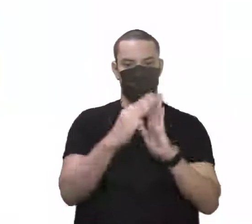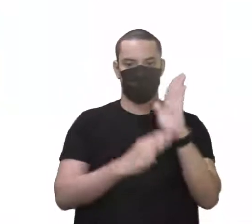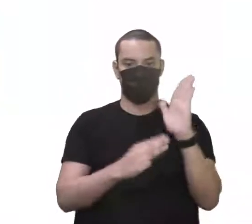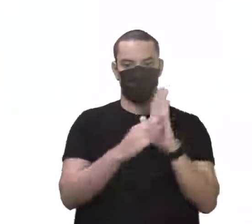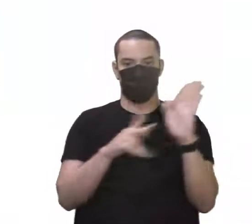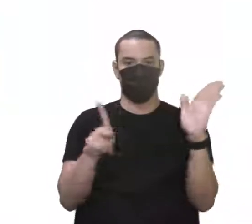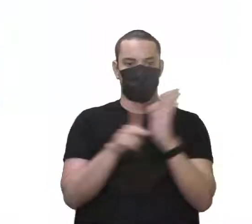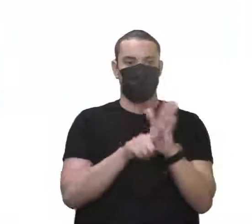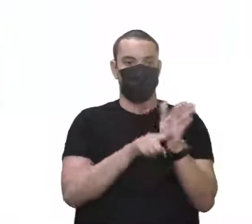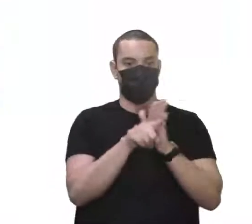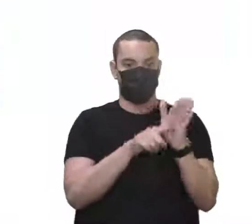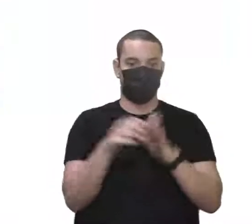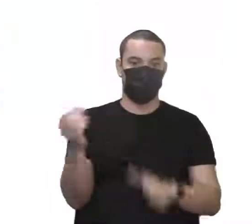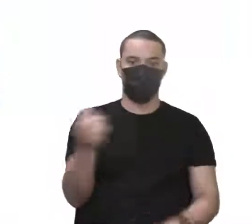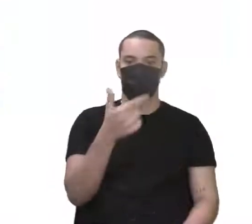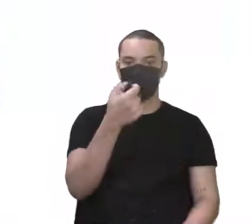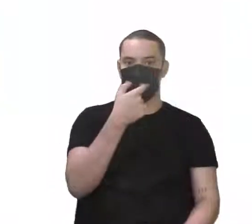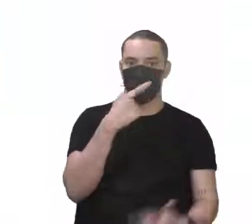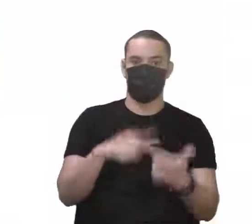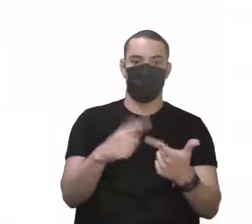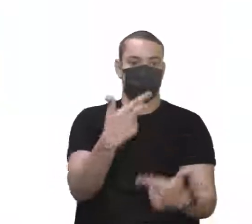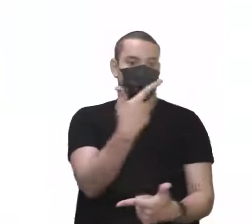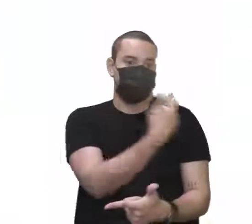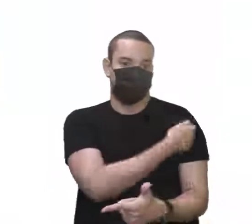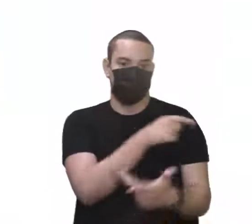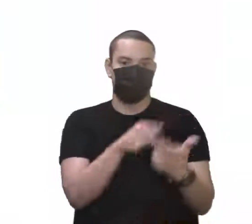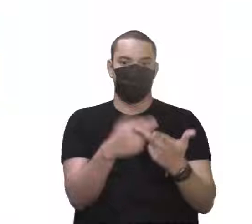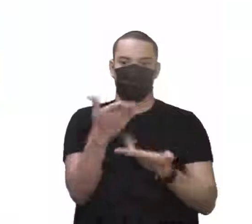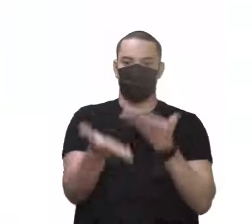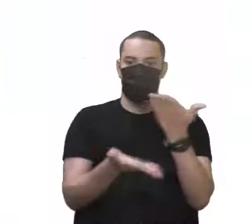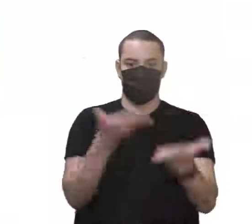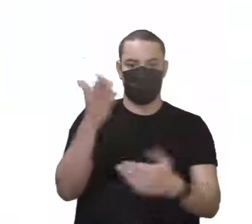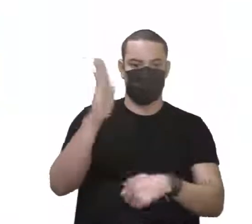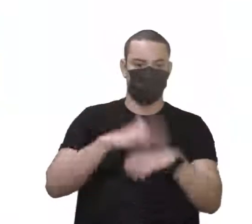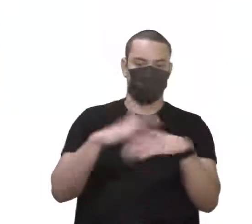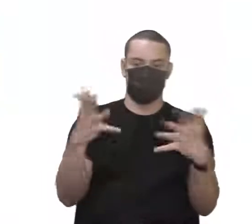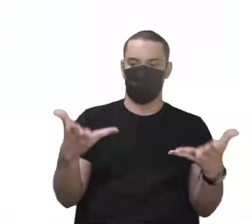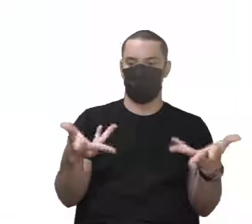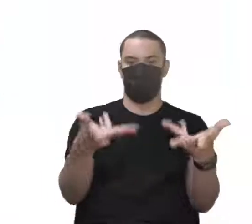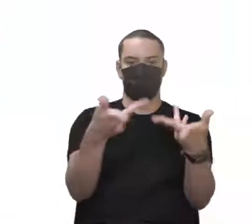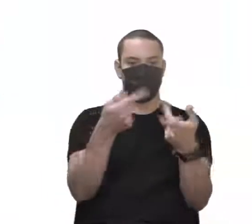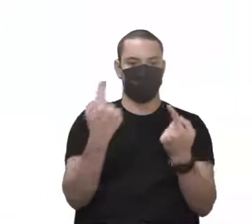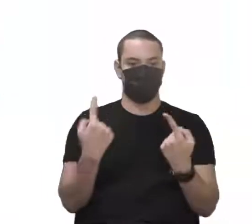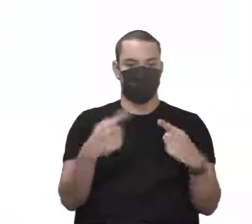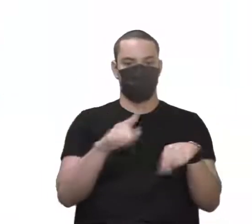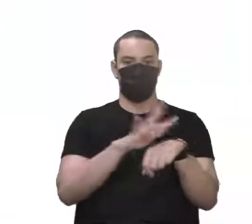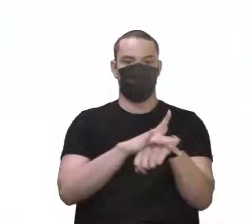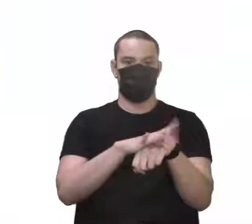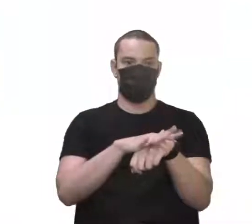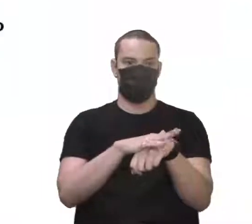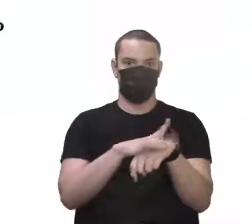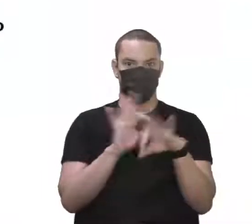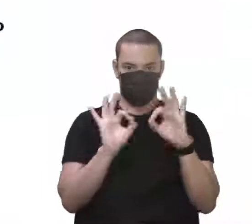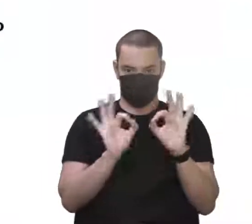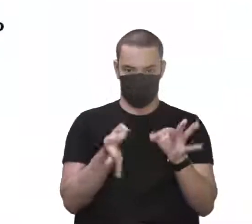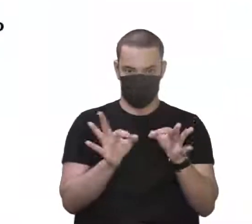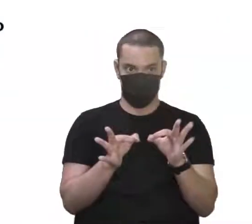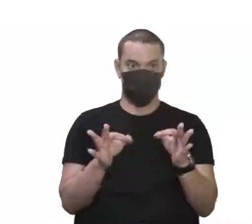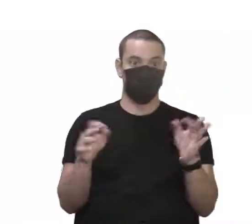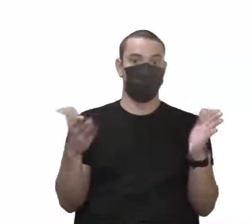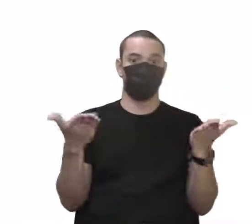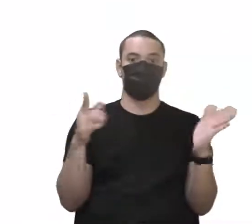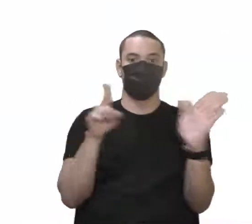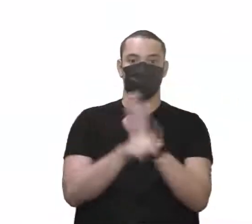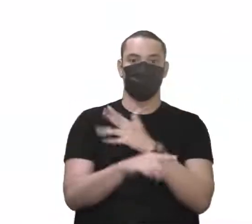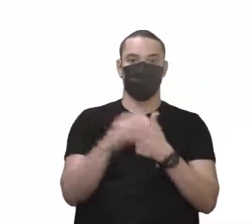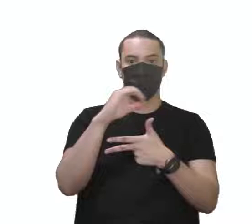na formulação de novos medicamentos, vacinas, na prevenção e tratamentos mais eficazes contra doenças ou pragas.